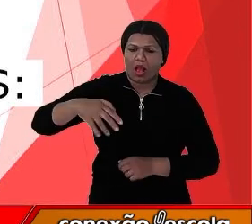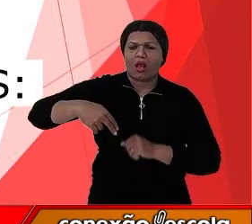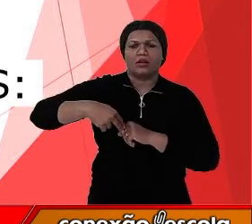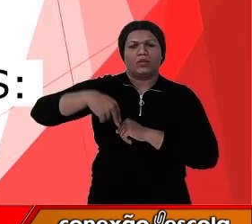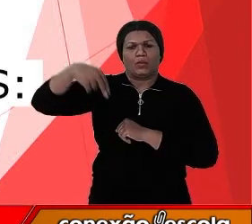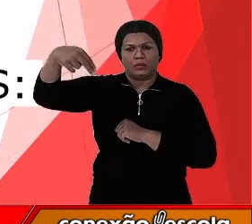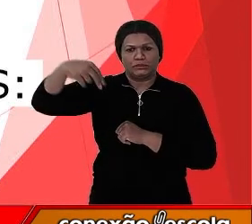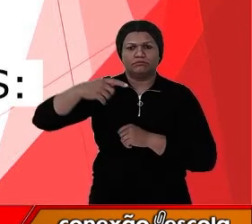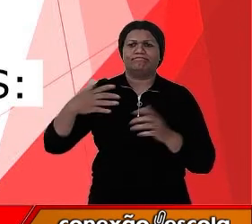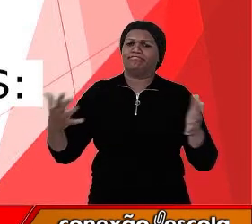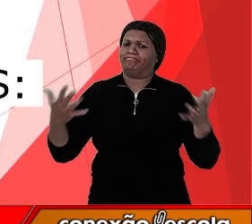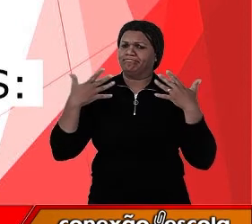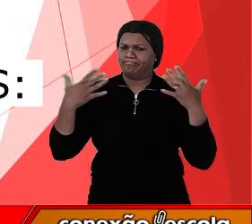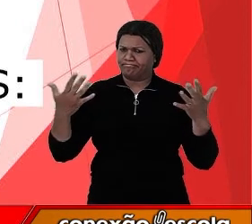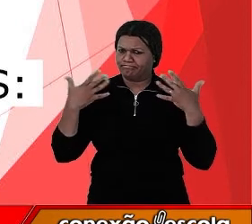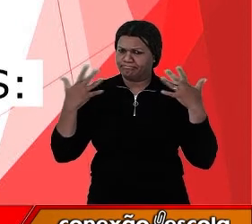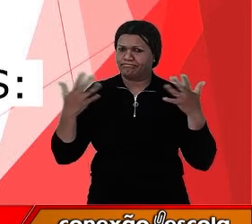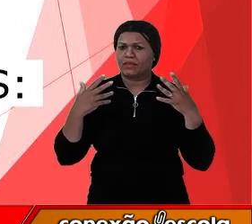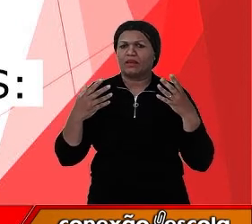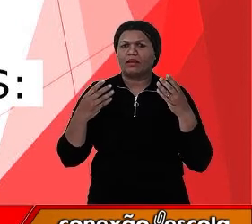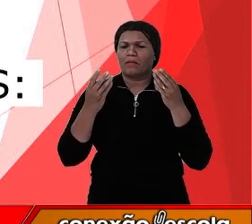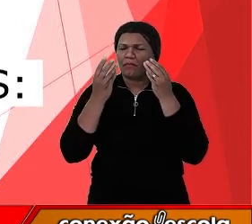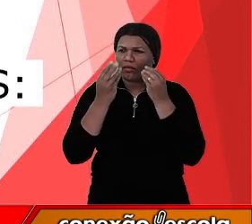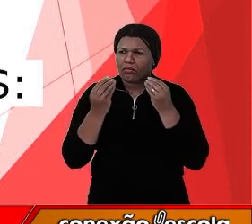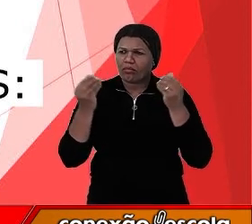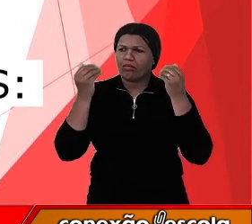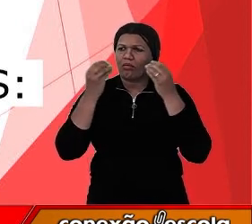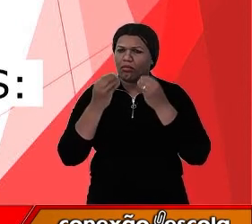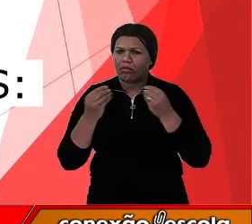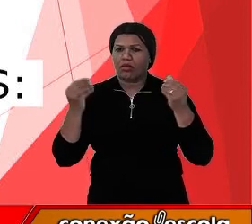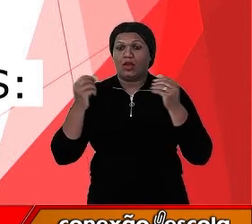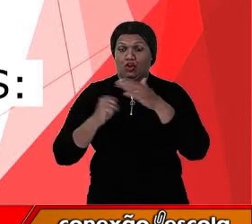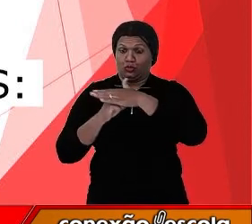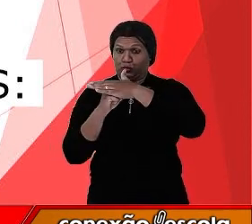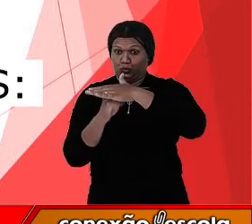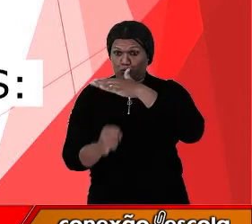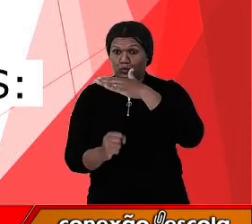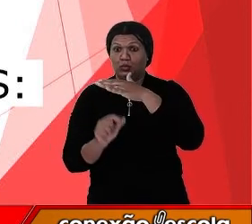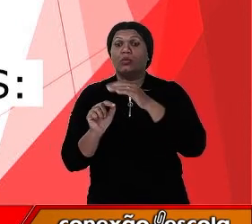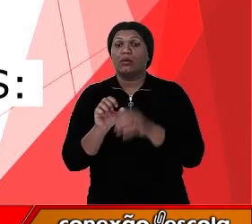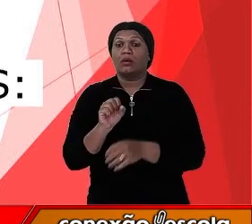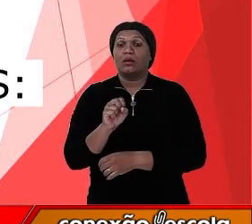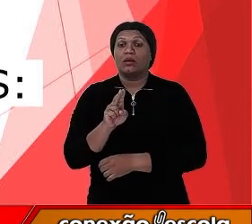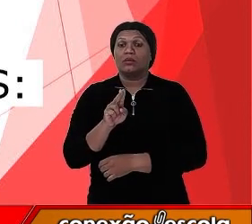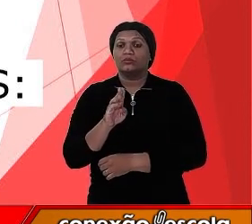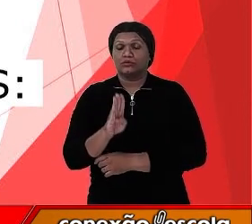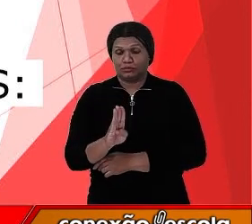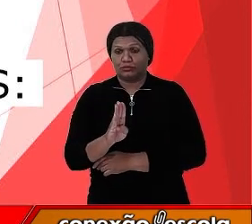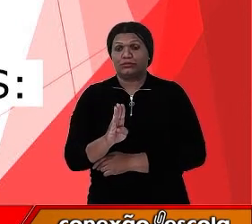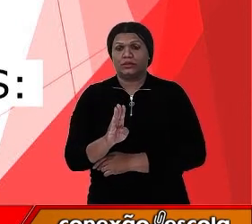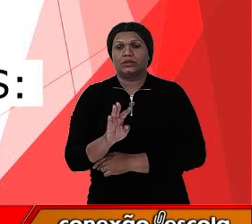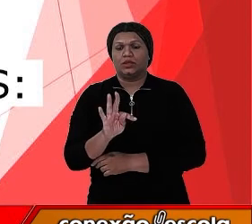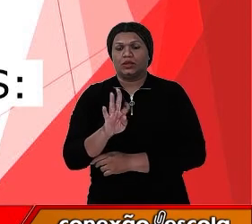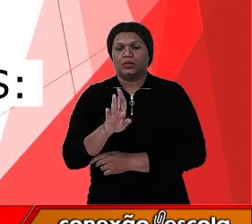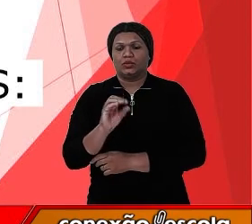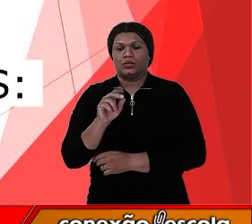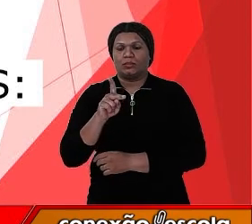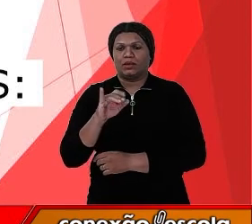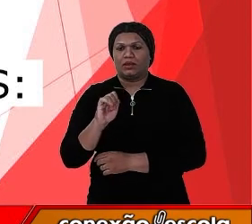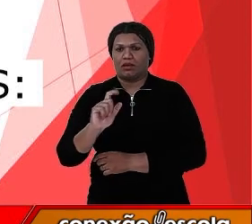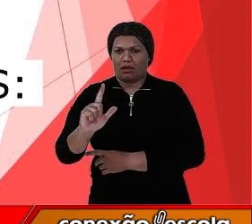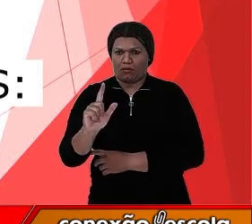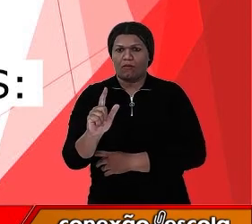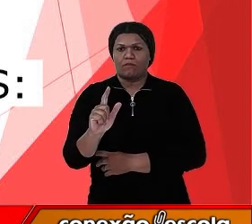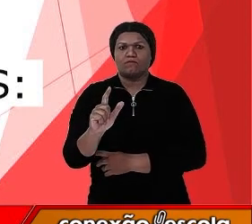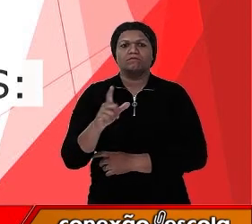vai ter um clima mais quente e úmido e com nós temos no sul um clima subtropical na vegetação a predominância é